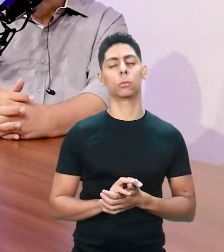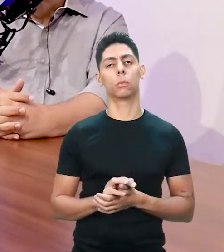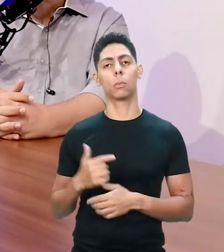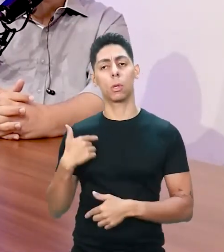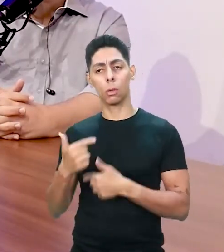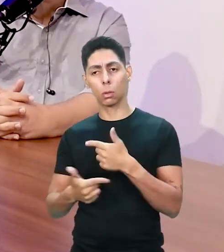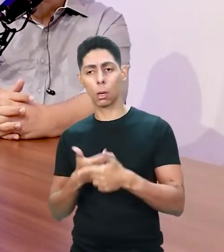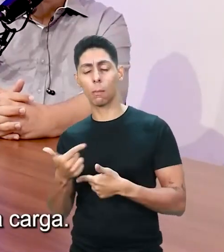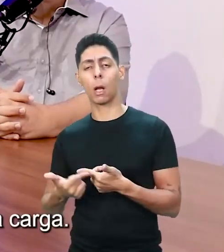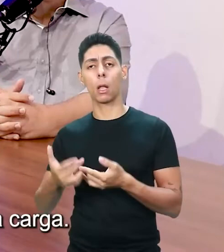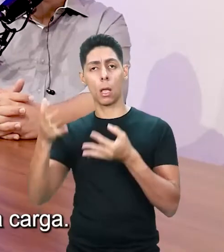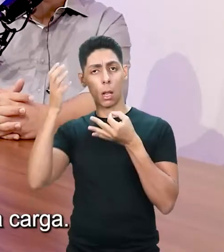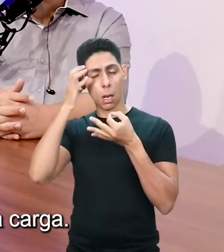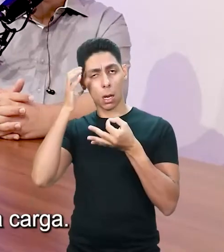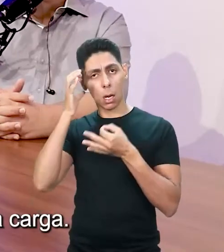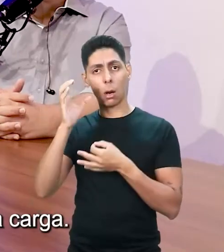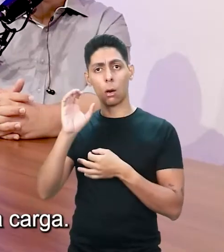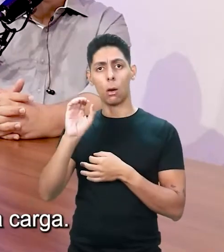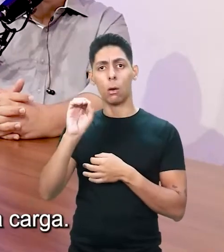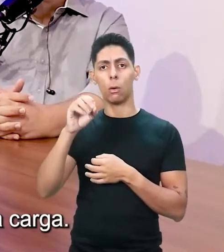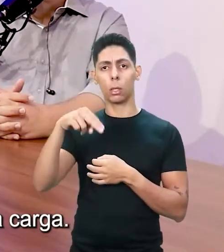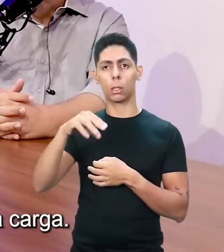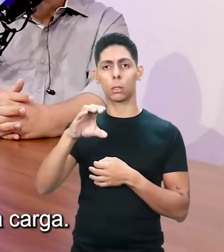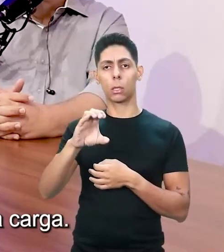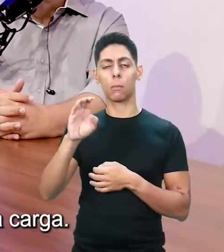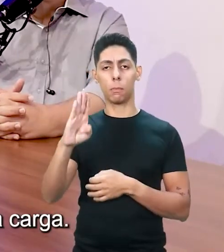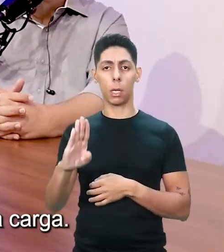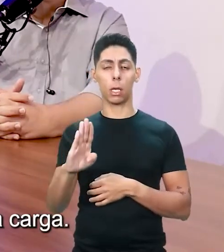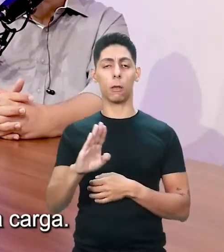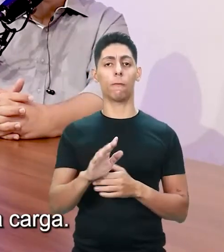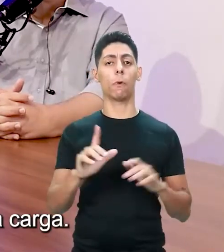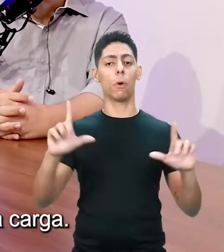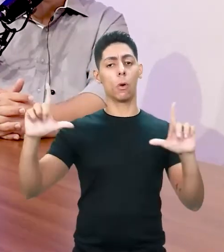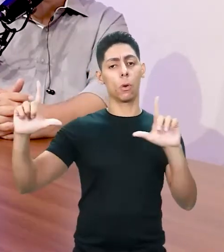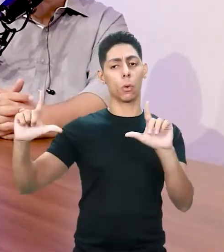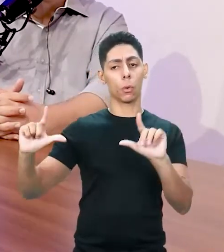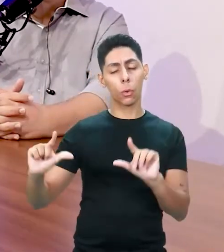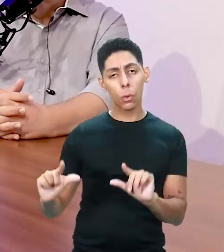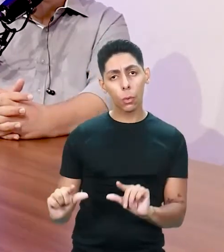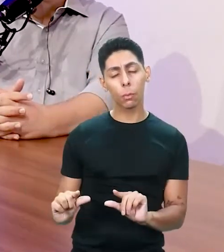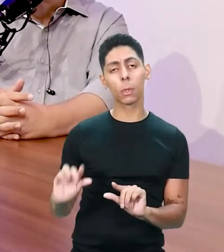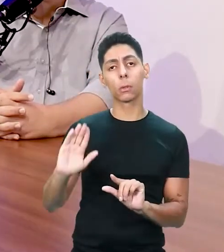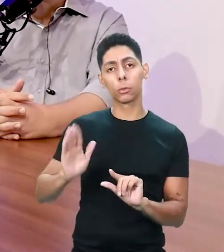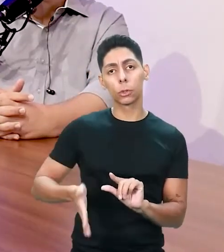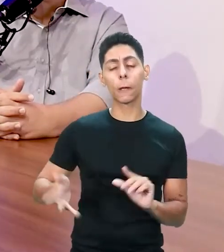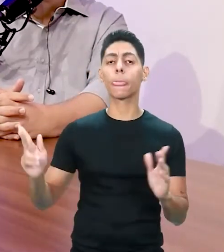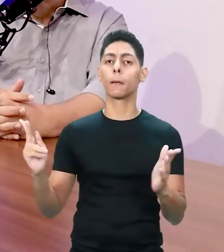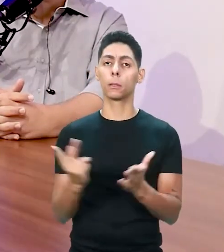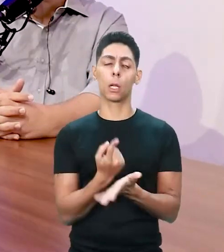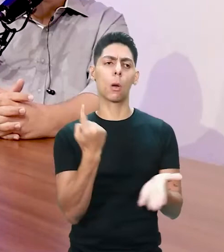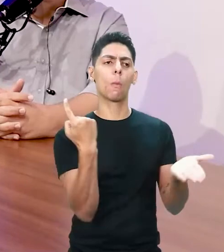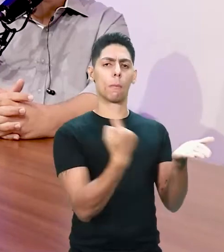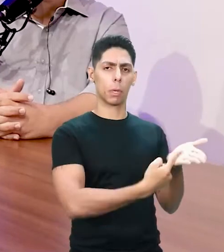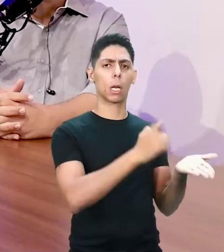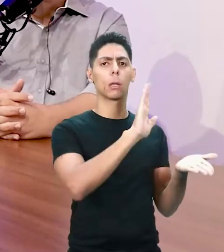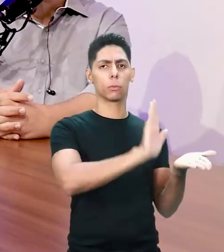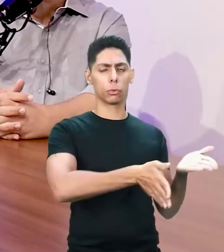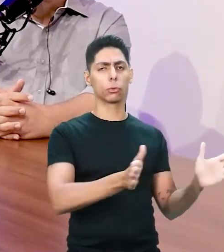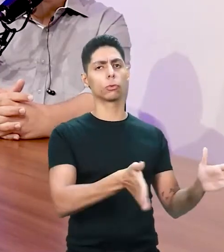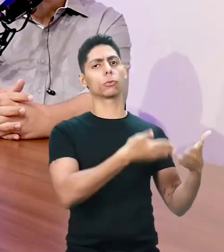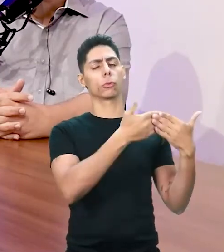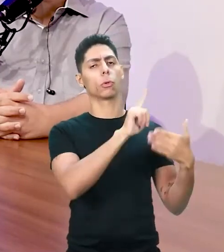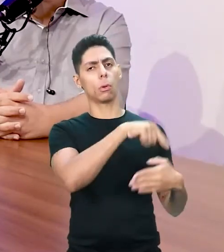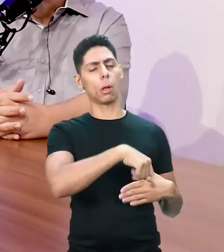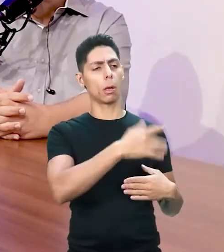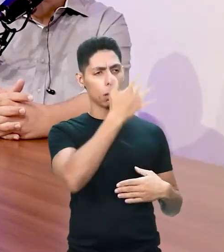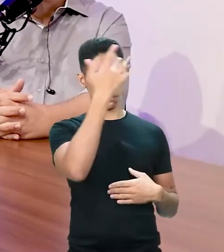na ONCB. Eu vou gradativamente diminuir essa carga, isso já está acordado, fechado com o querido Beto Pereira